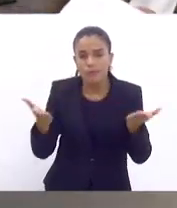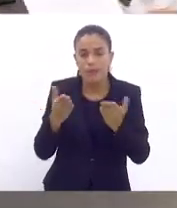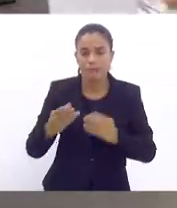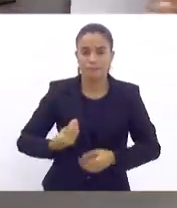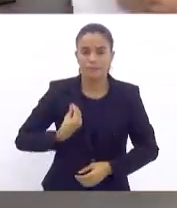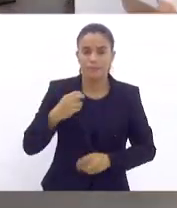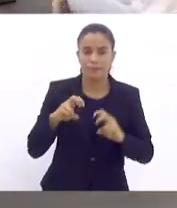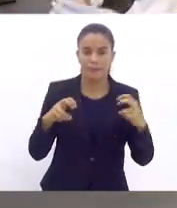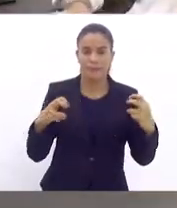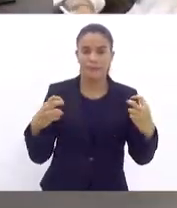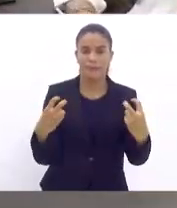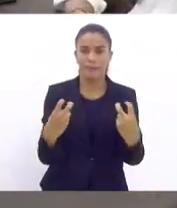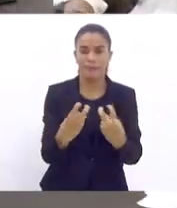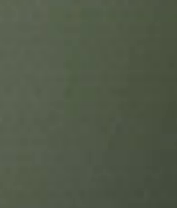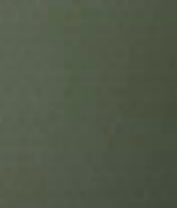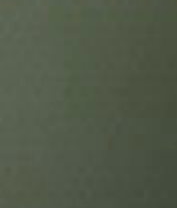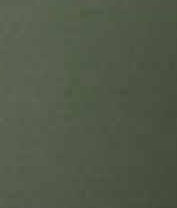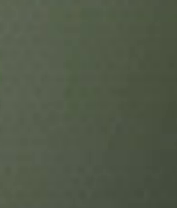irmão